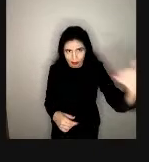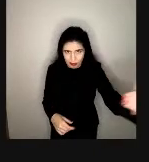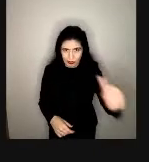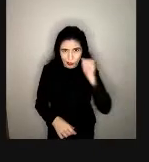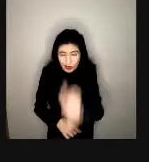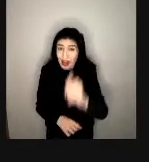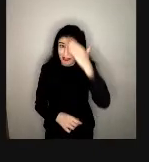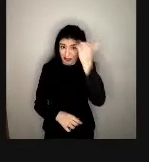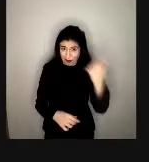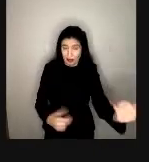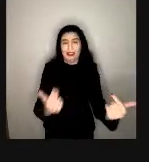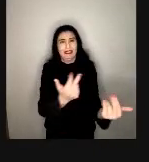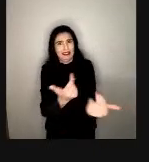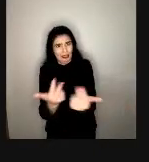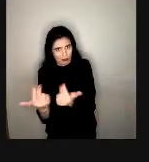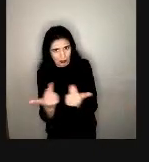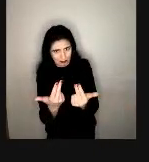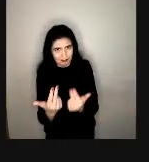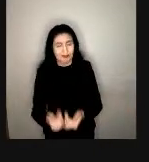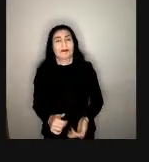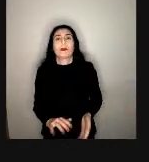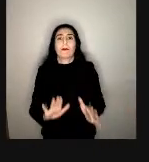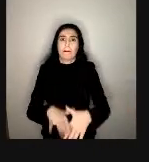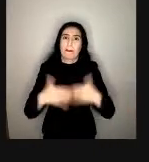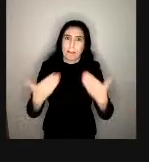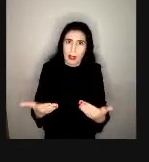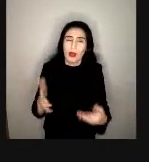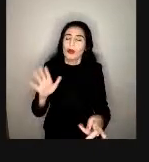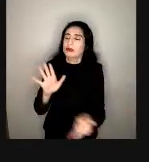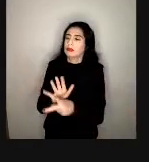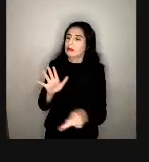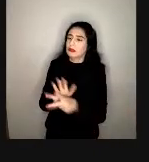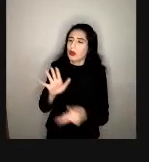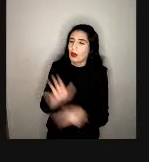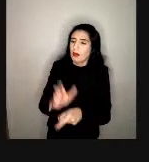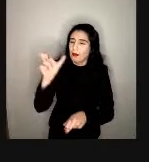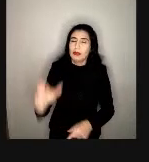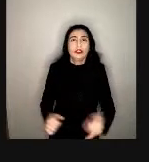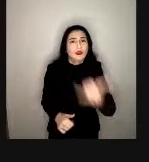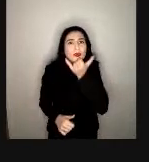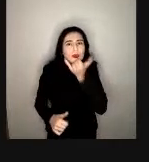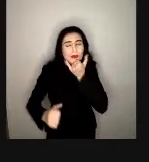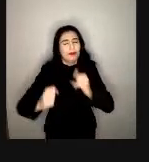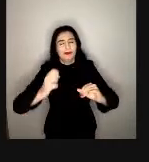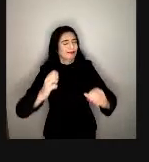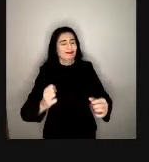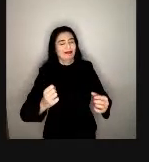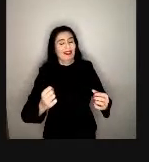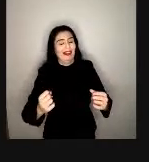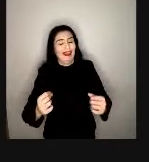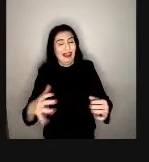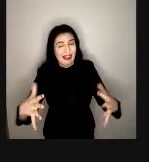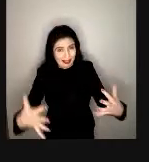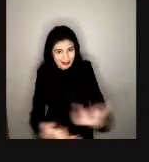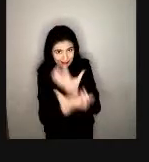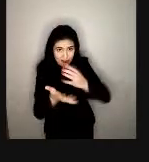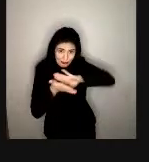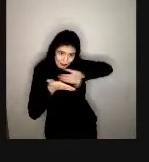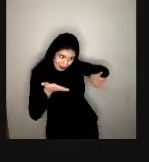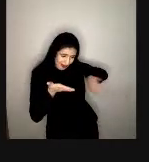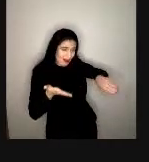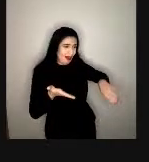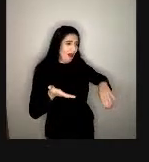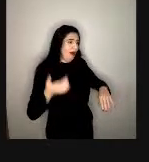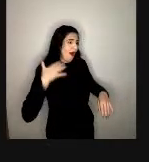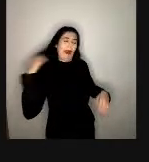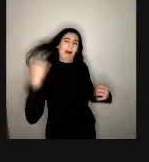mas é um tipo específico, que ela sabia que com 24 anos ela teve que tirar uma mama, que chama